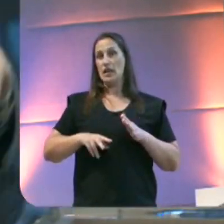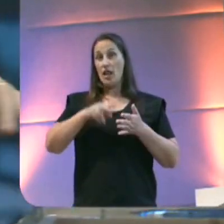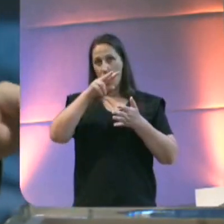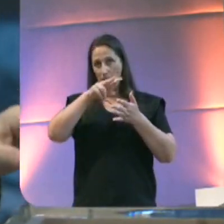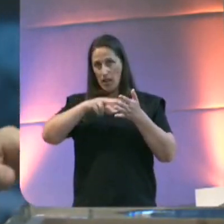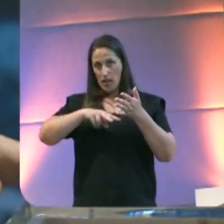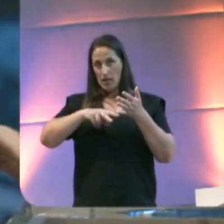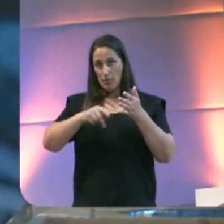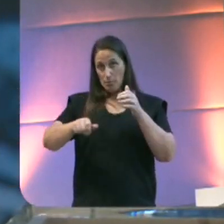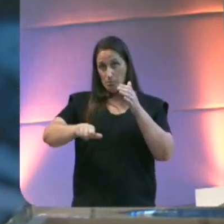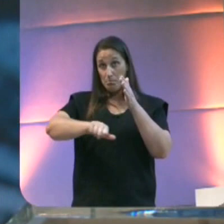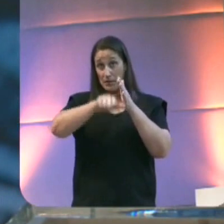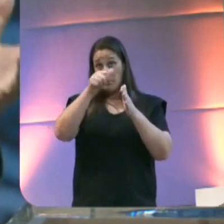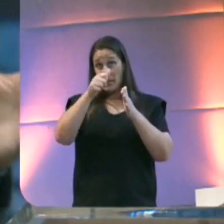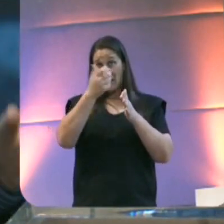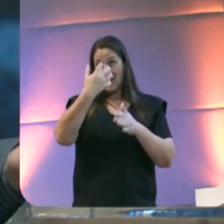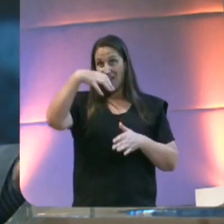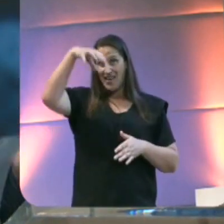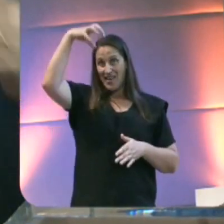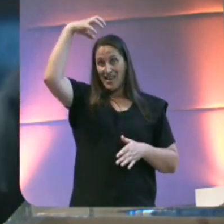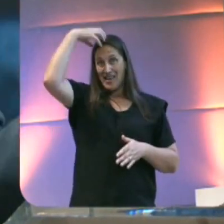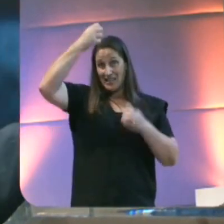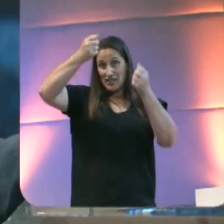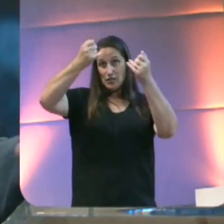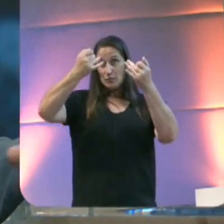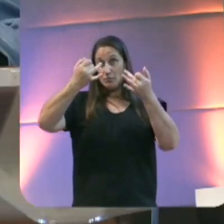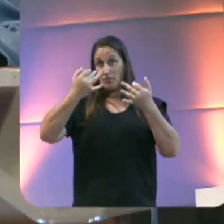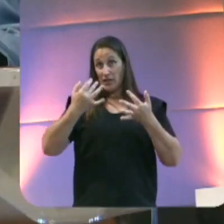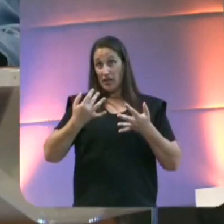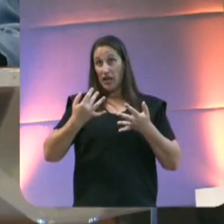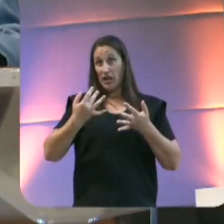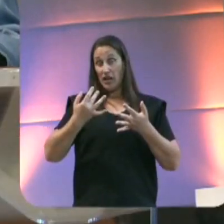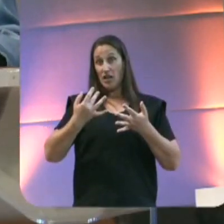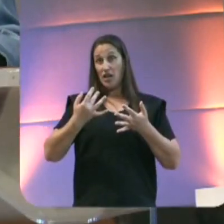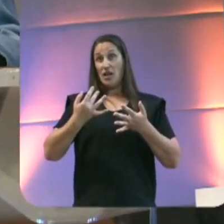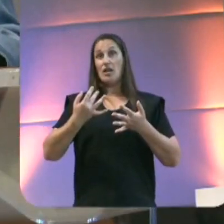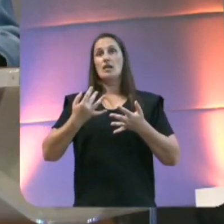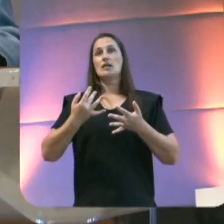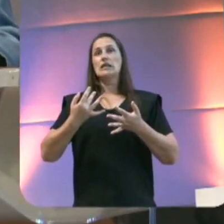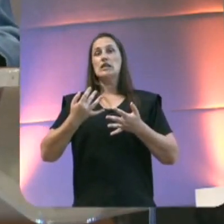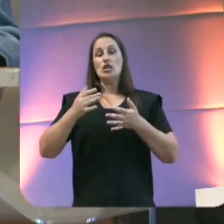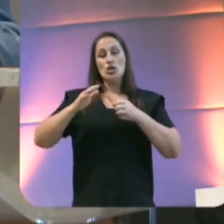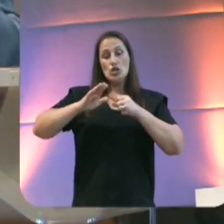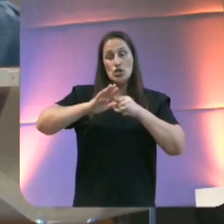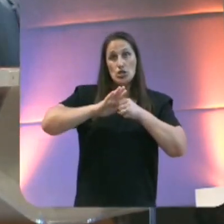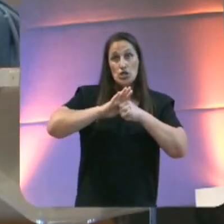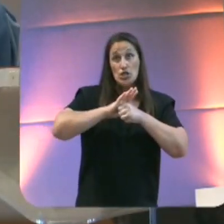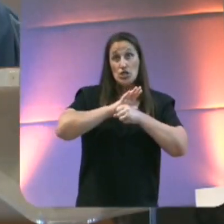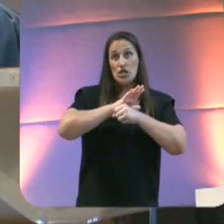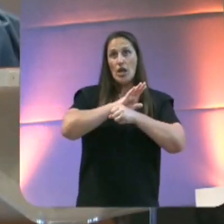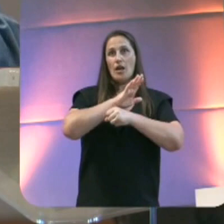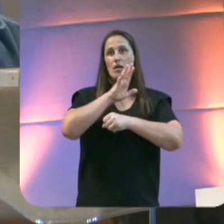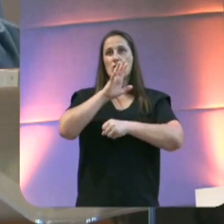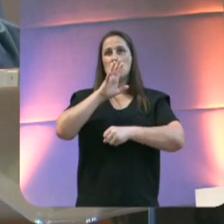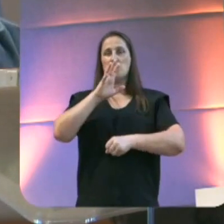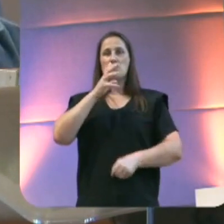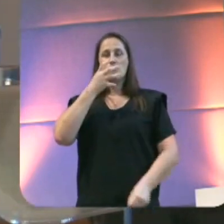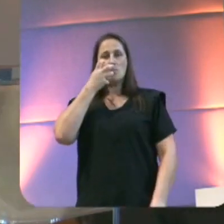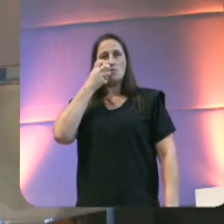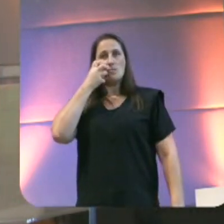quando eu falei de Elias, sabe que ele estava cheio do coração de amargura. Ele vai dizer: só sobrei